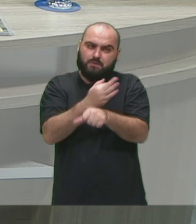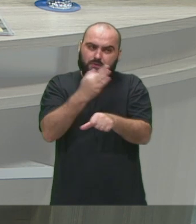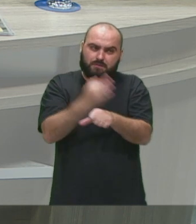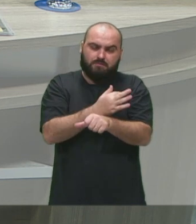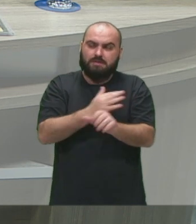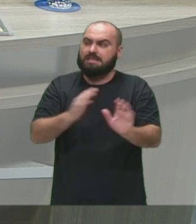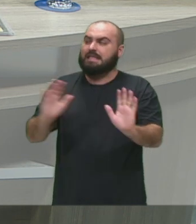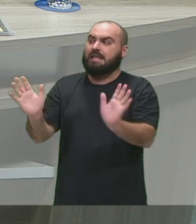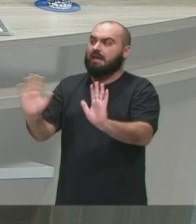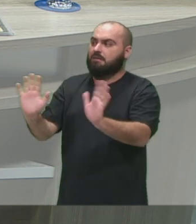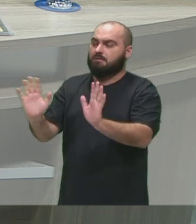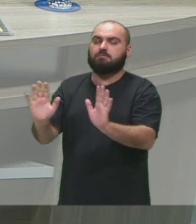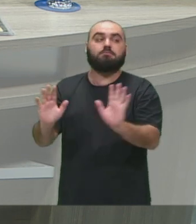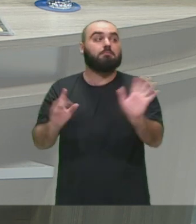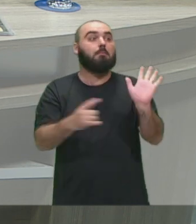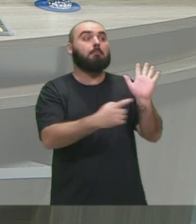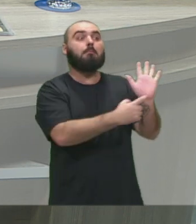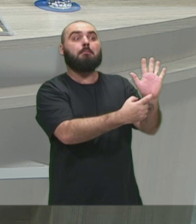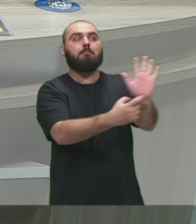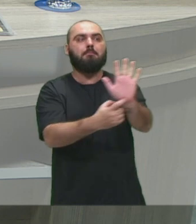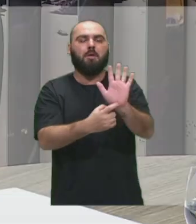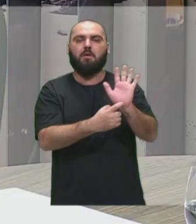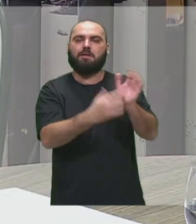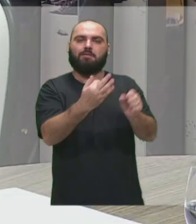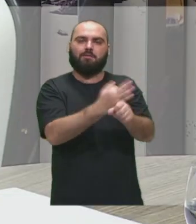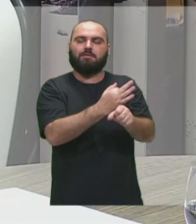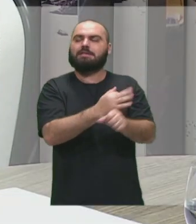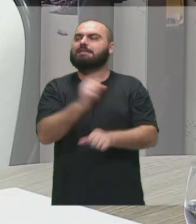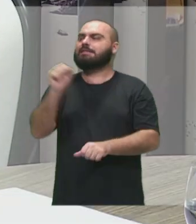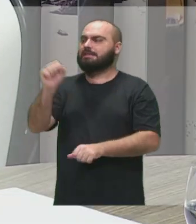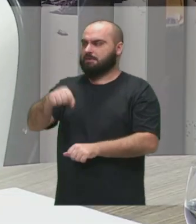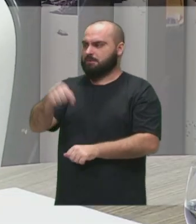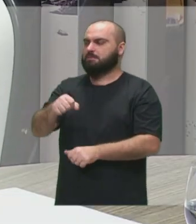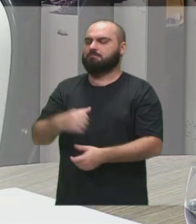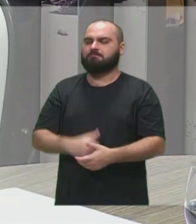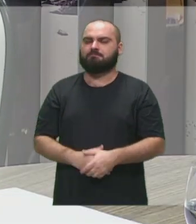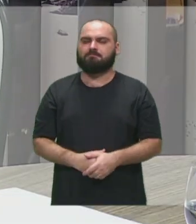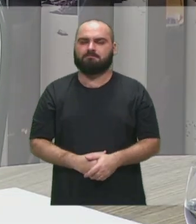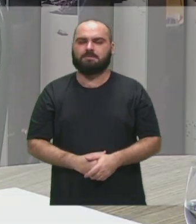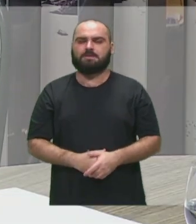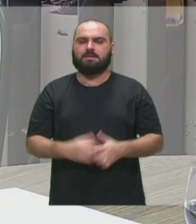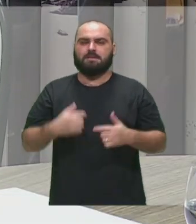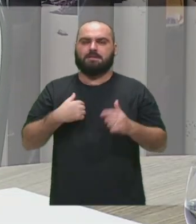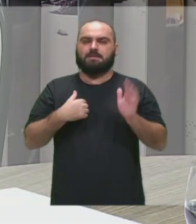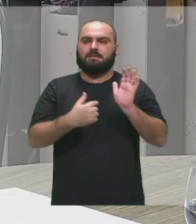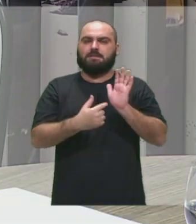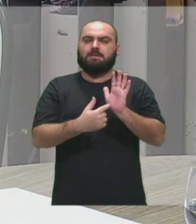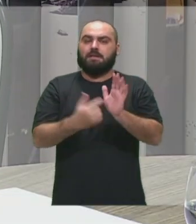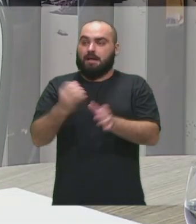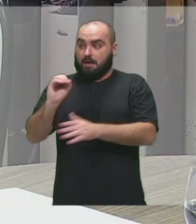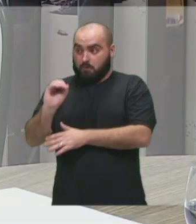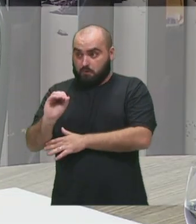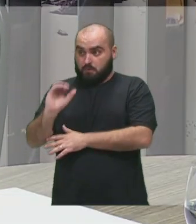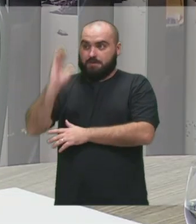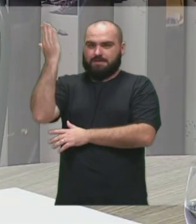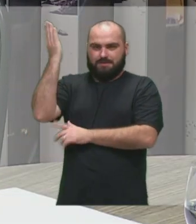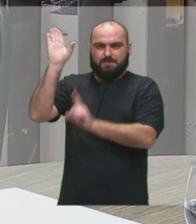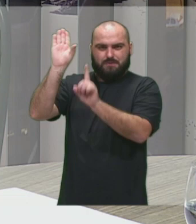Não, a expressão da dor. A expressão, exatamente. A expressão da dor, ela veio depois que aconteceu, no